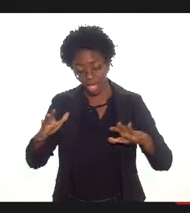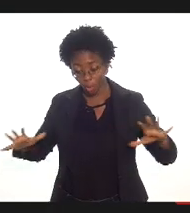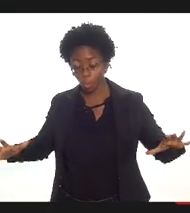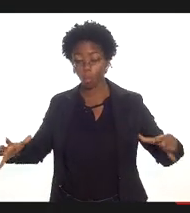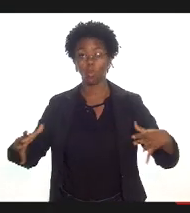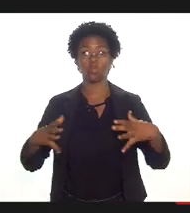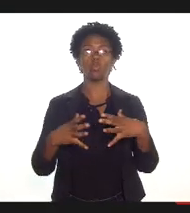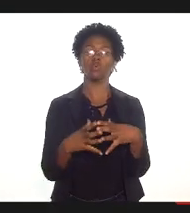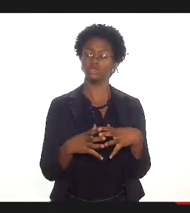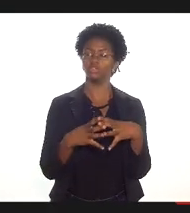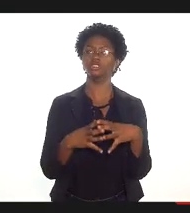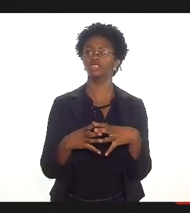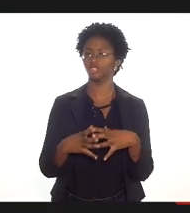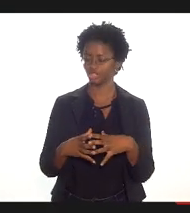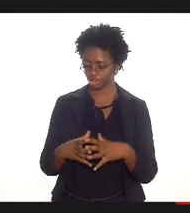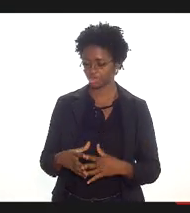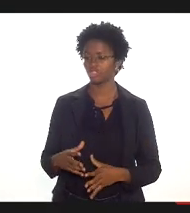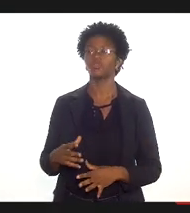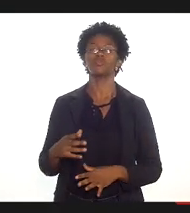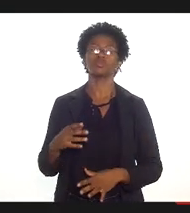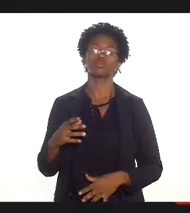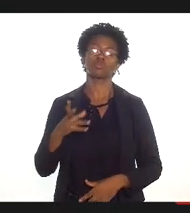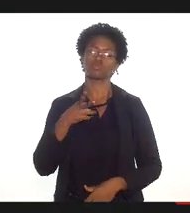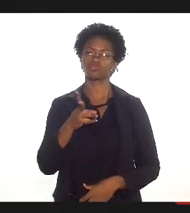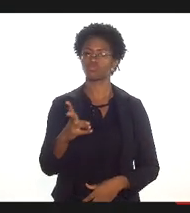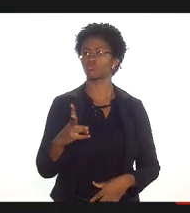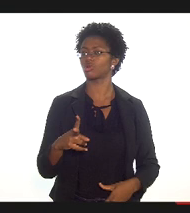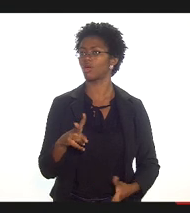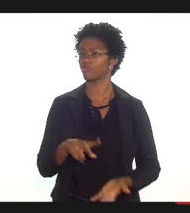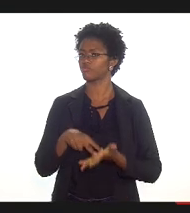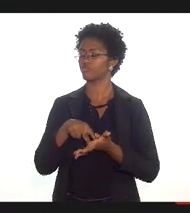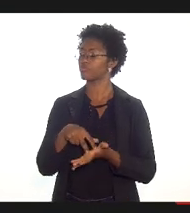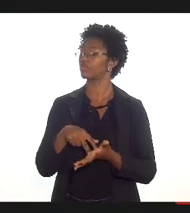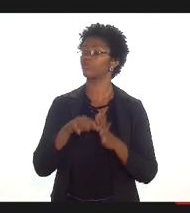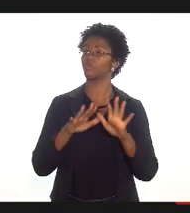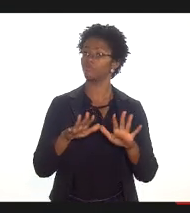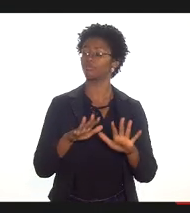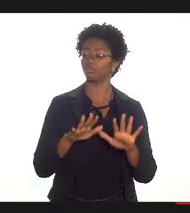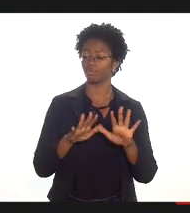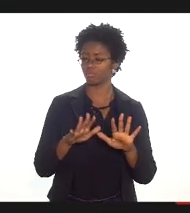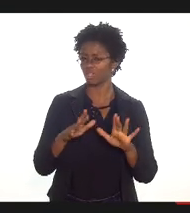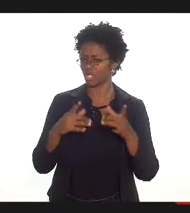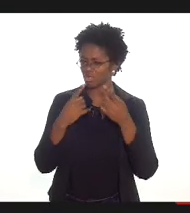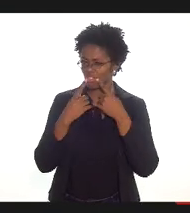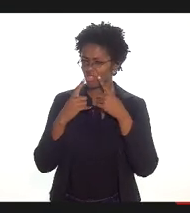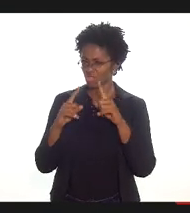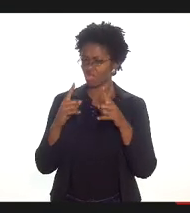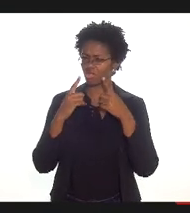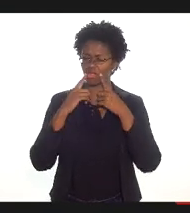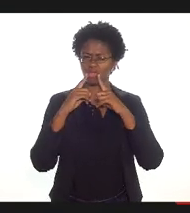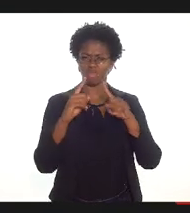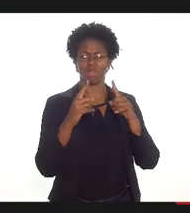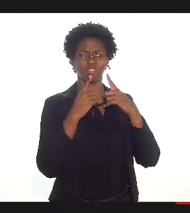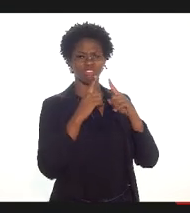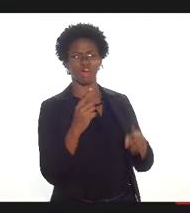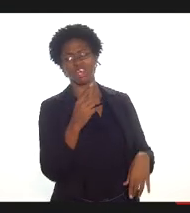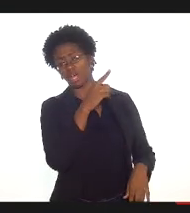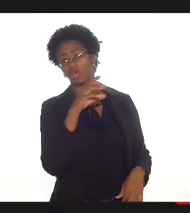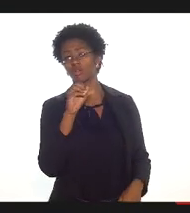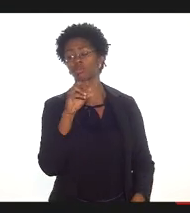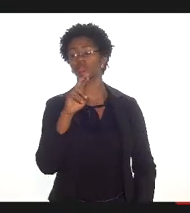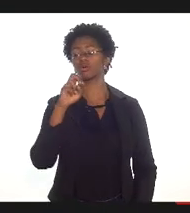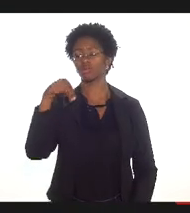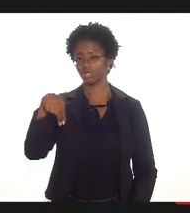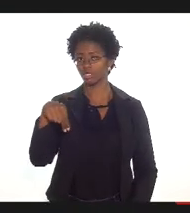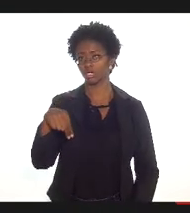coletividade, mas no dia 6 de abril, em resposta a uma denúncia que eu fiz junto ao Corém, que promoveu